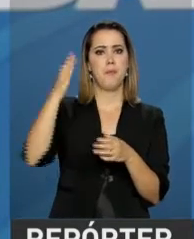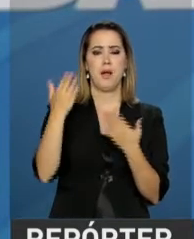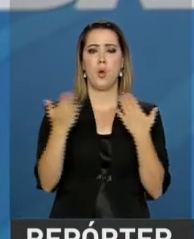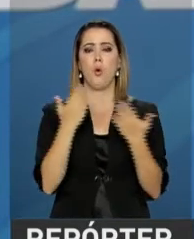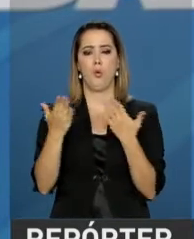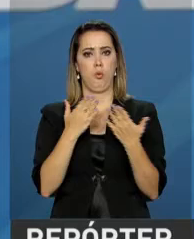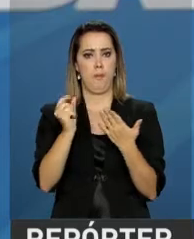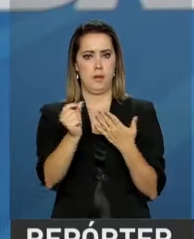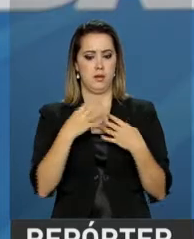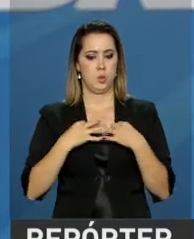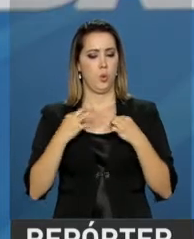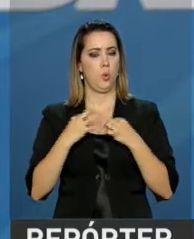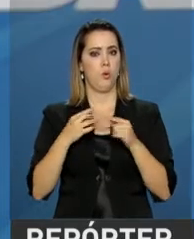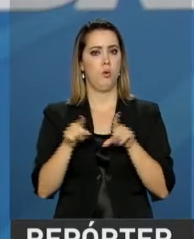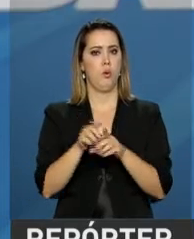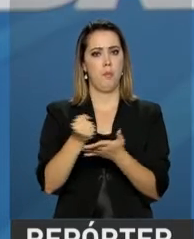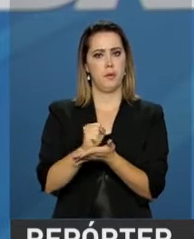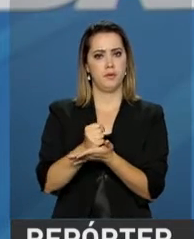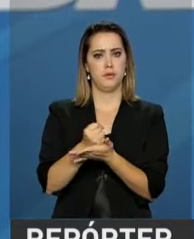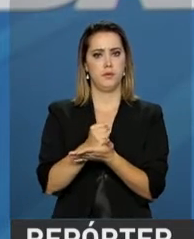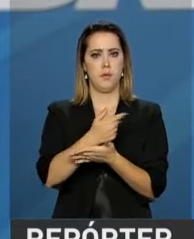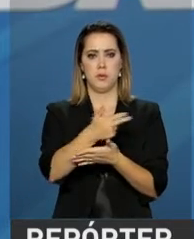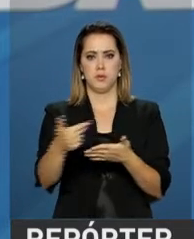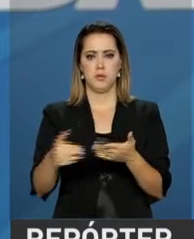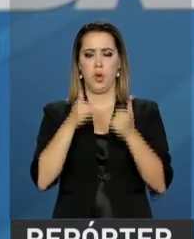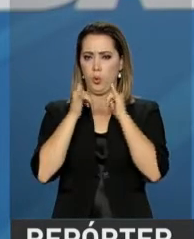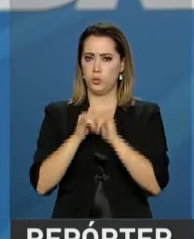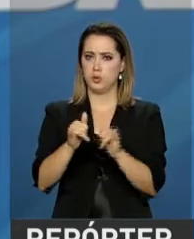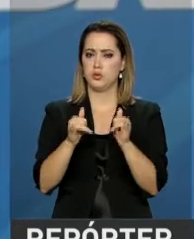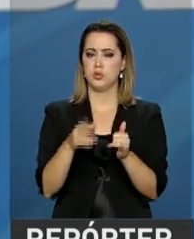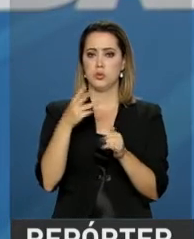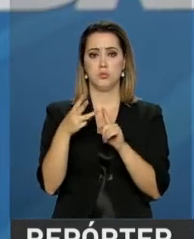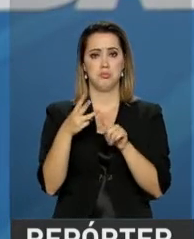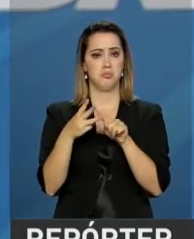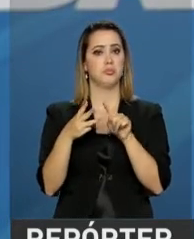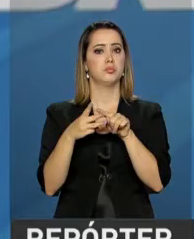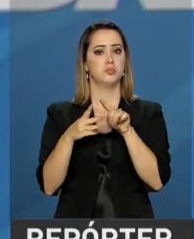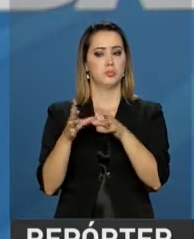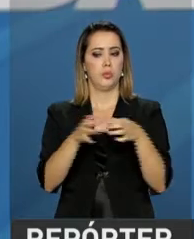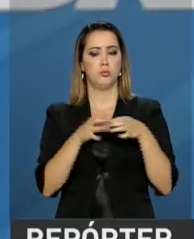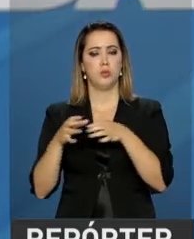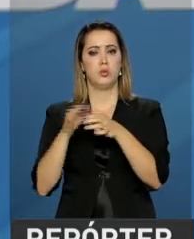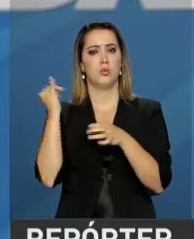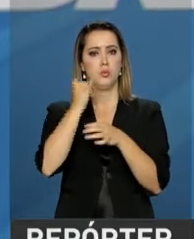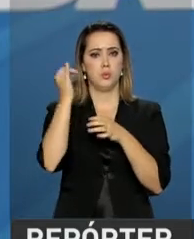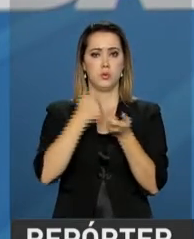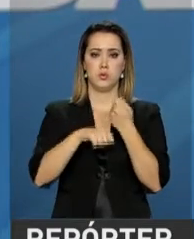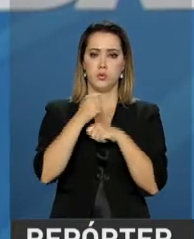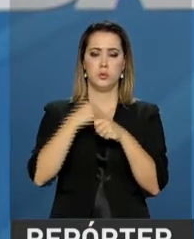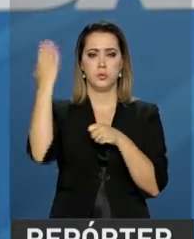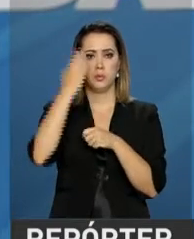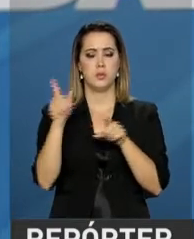têxtil farmacêutica e de eletroeletrônicos para mencionar três setores tradicionais da economia brasileira